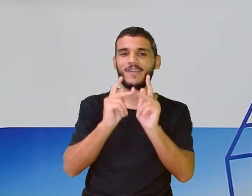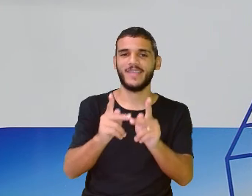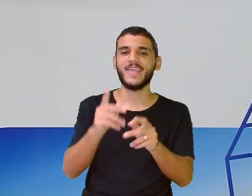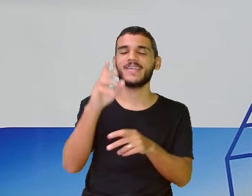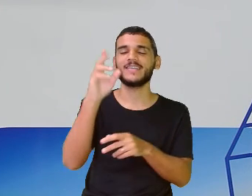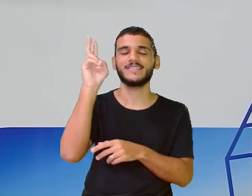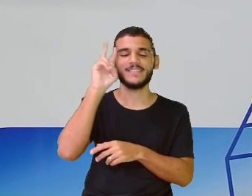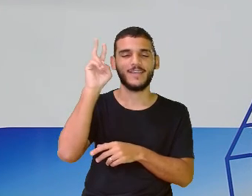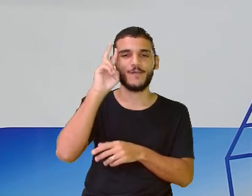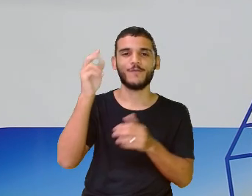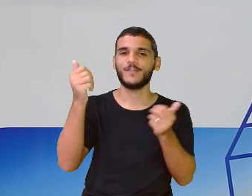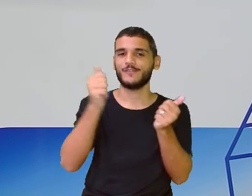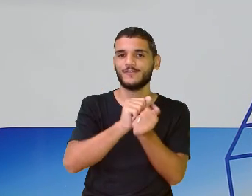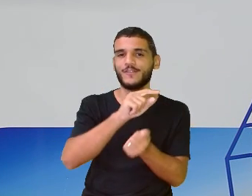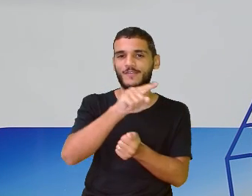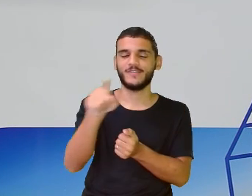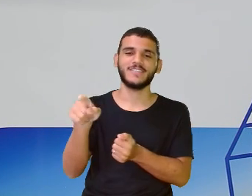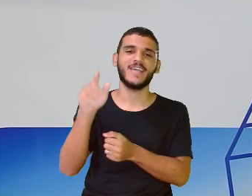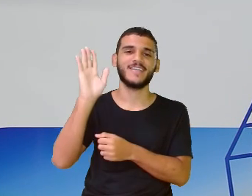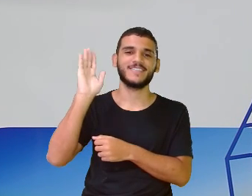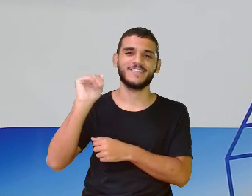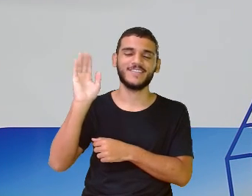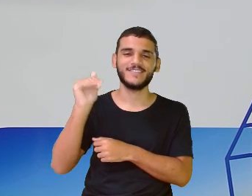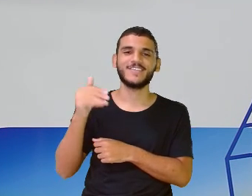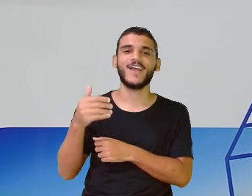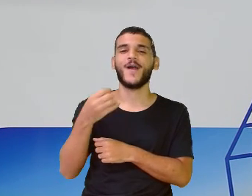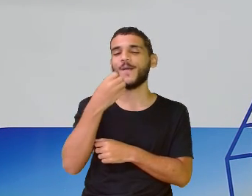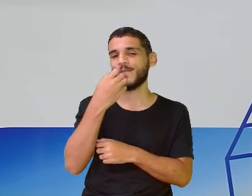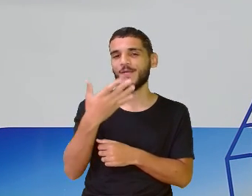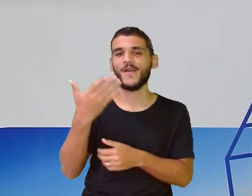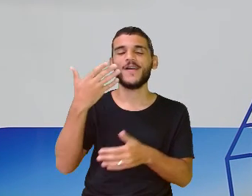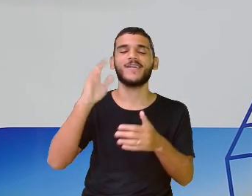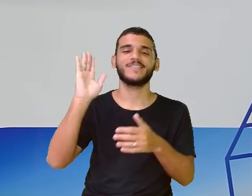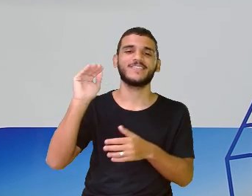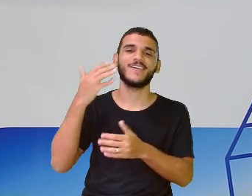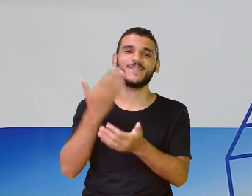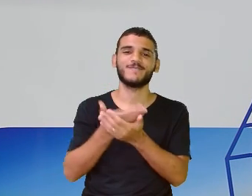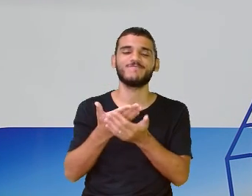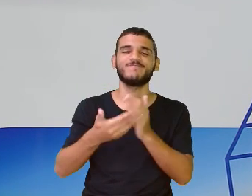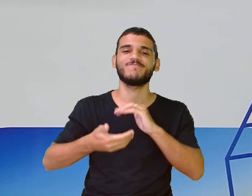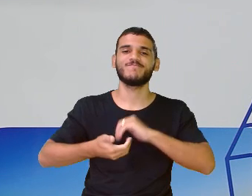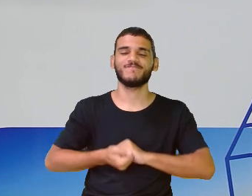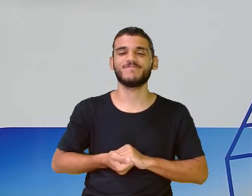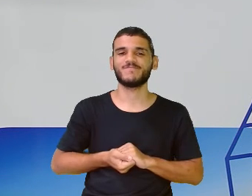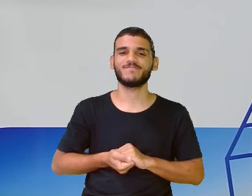aqui junto com você, tá joia? Muito bom ter estado com vocês. Beijo, até a próxima.